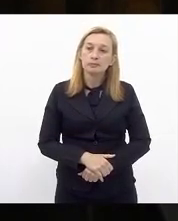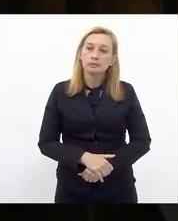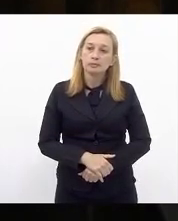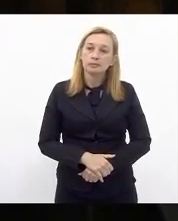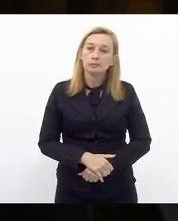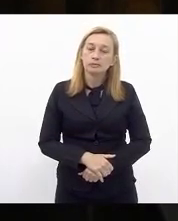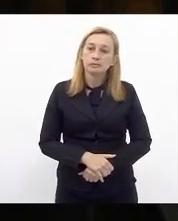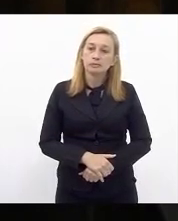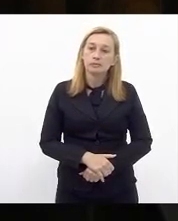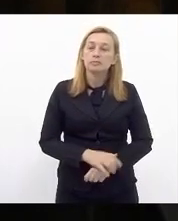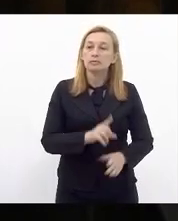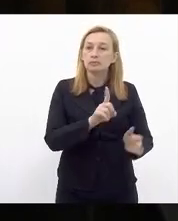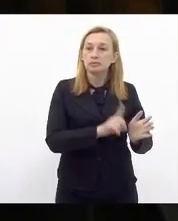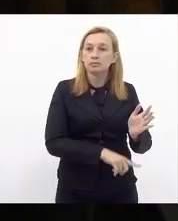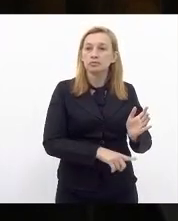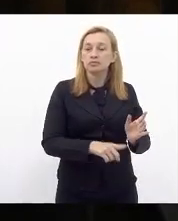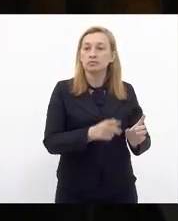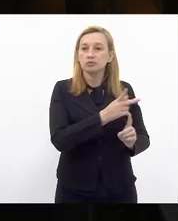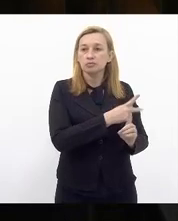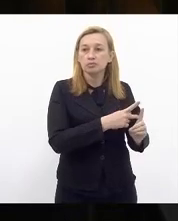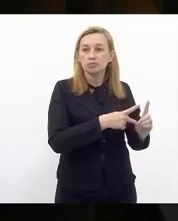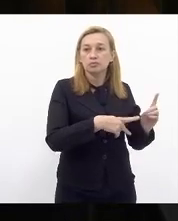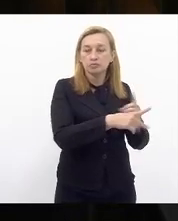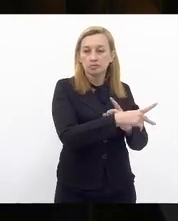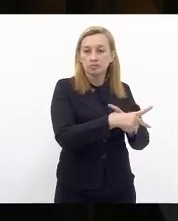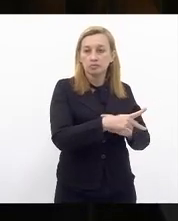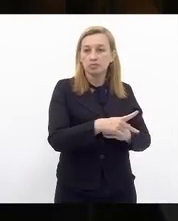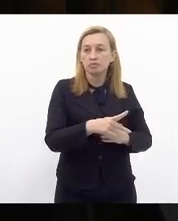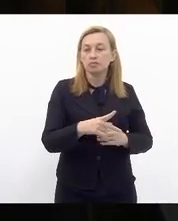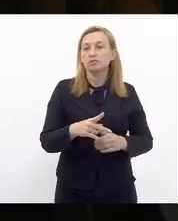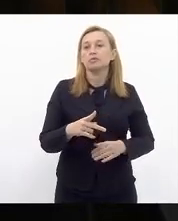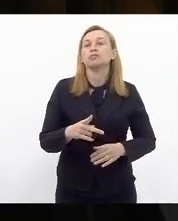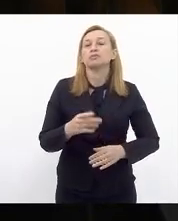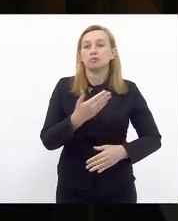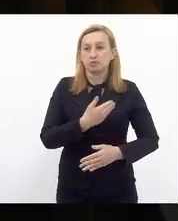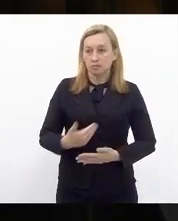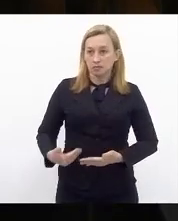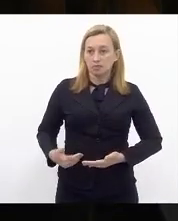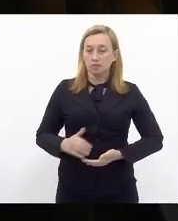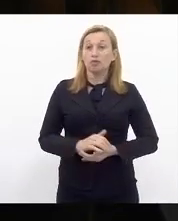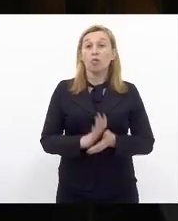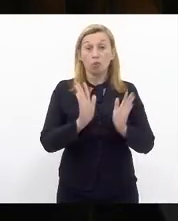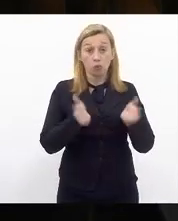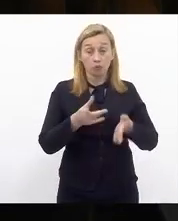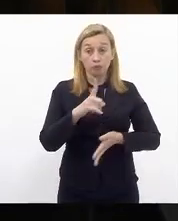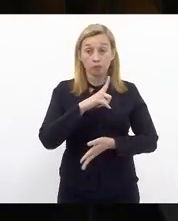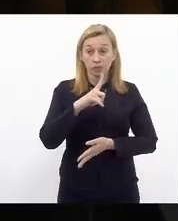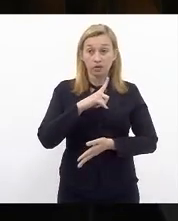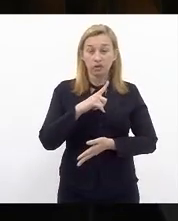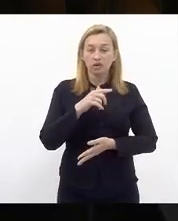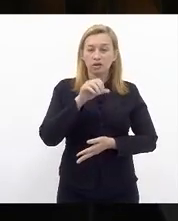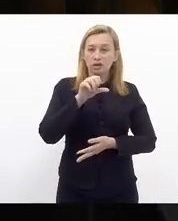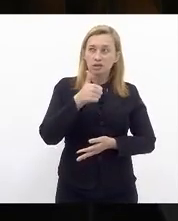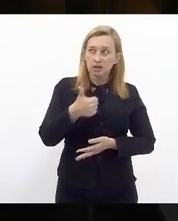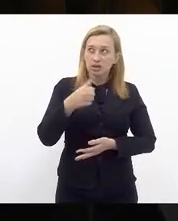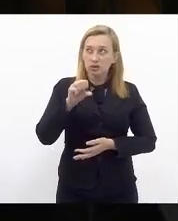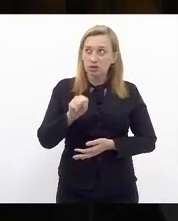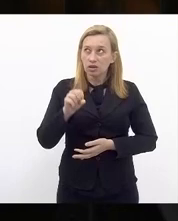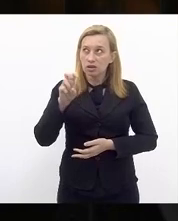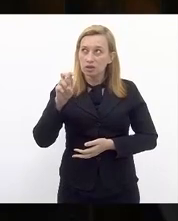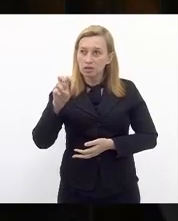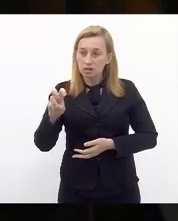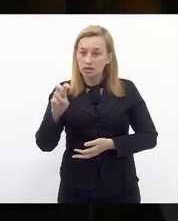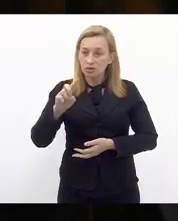do desconto Rio Providência é bancada pelo governo é porque nós temos hoje Tony 185 milhões